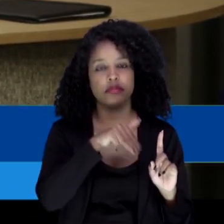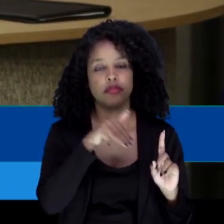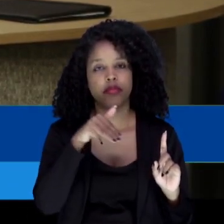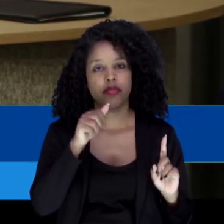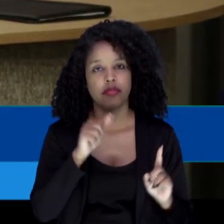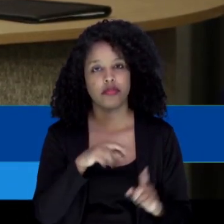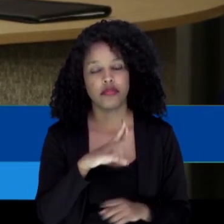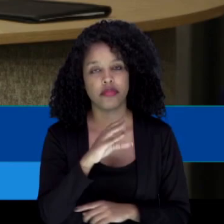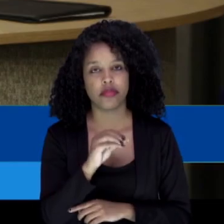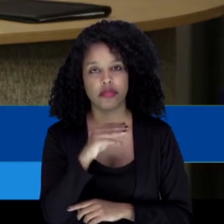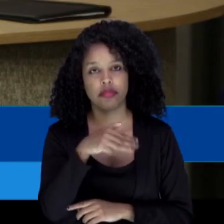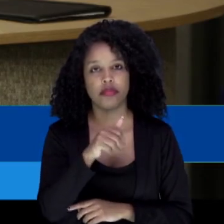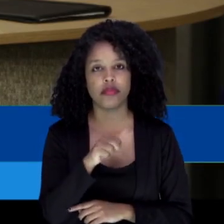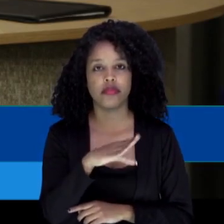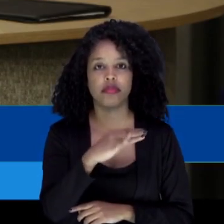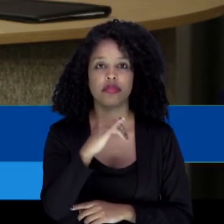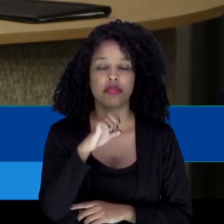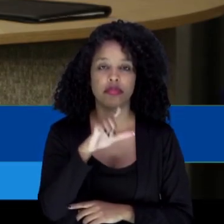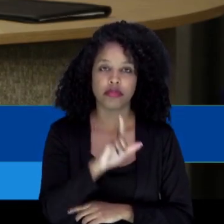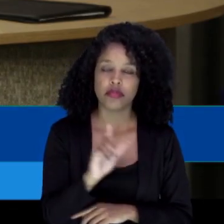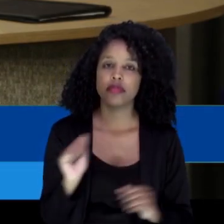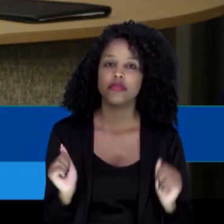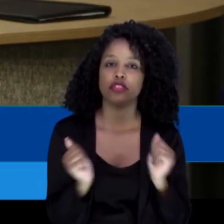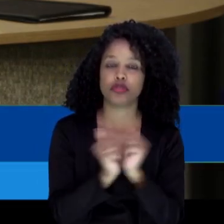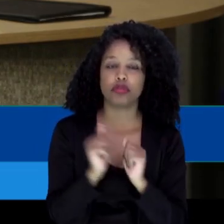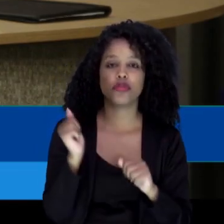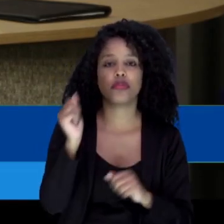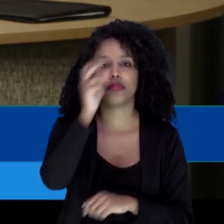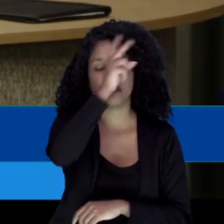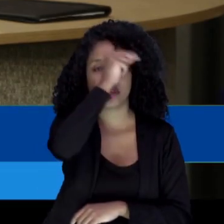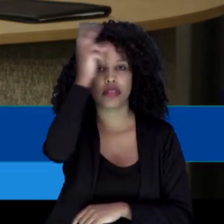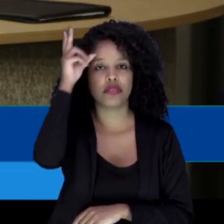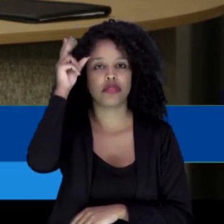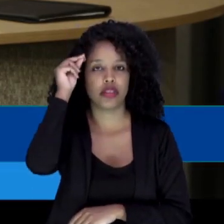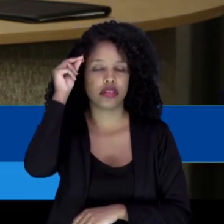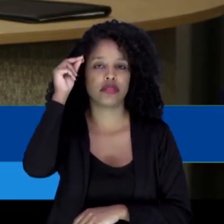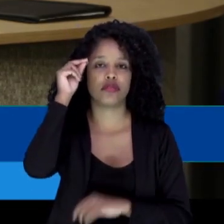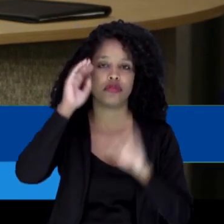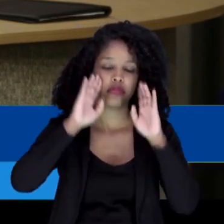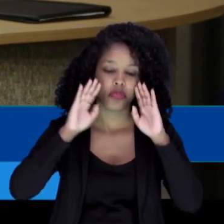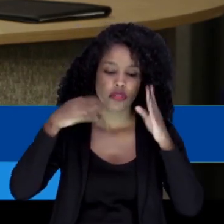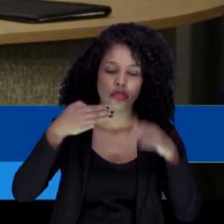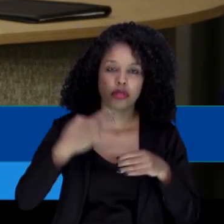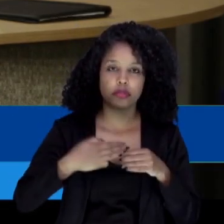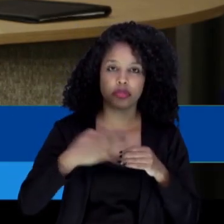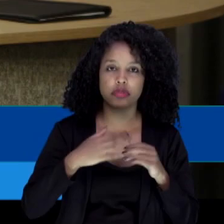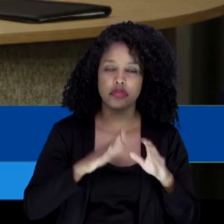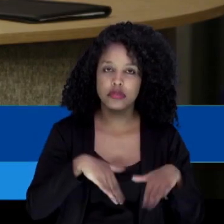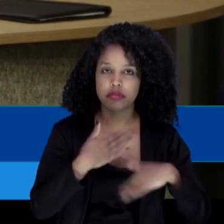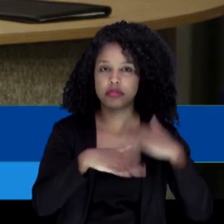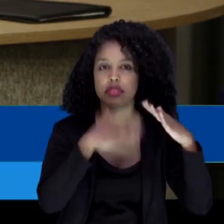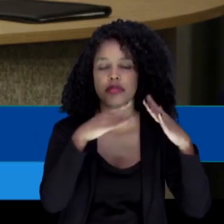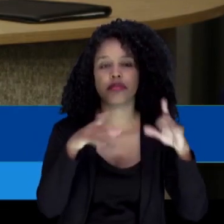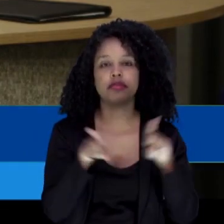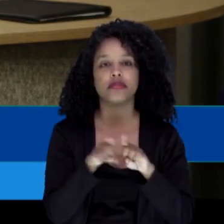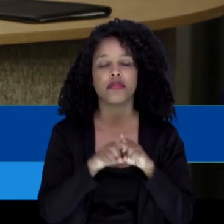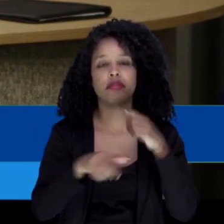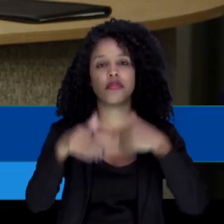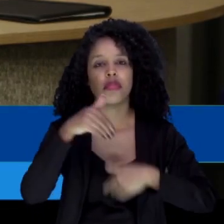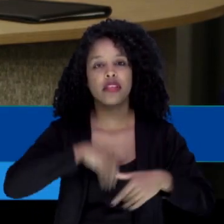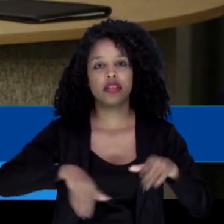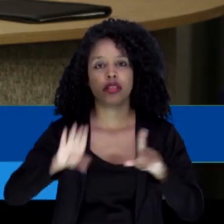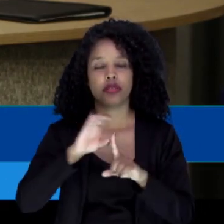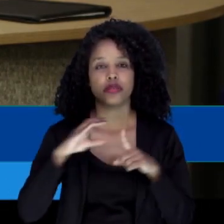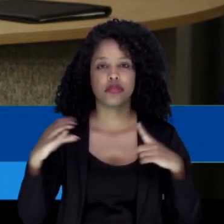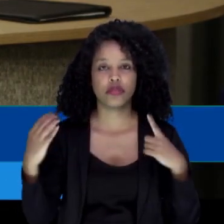prefeitos pernambucanos em busca de ações para seus municípios Além de estar presente na convenção nacional do